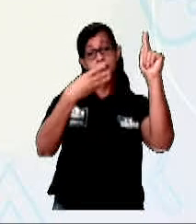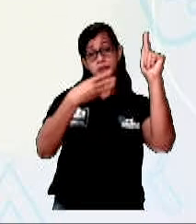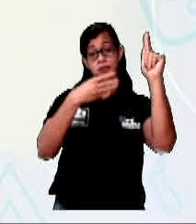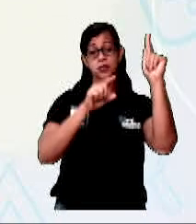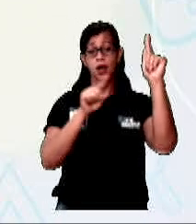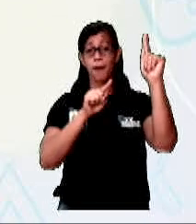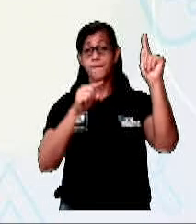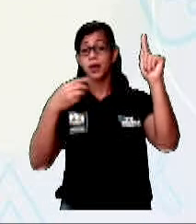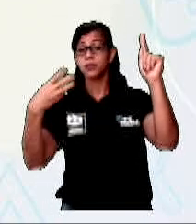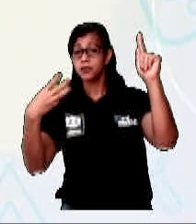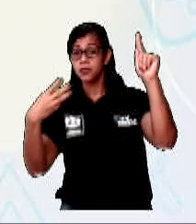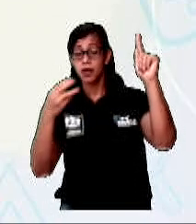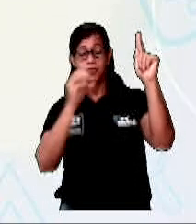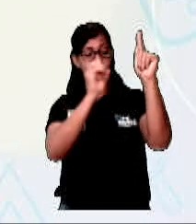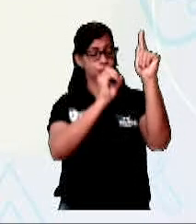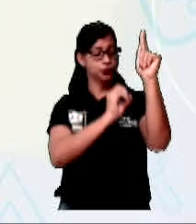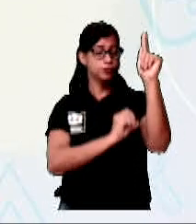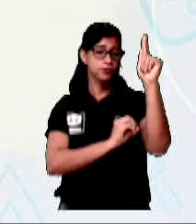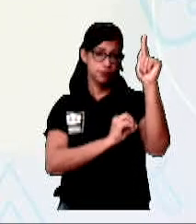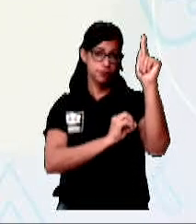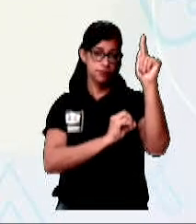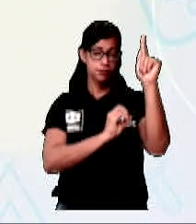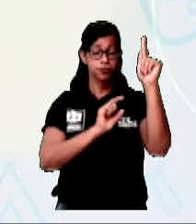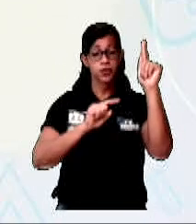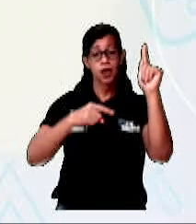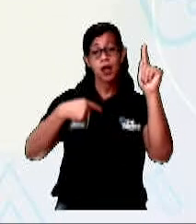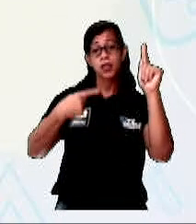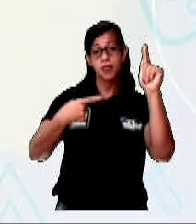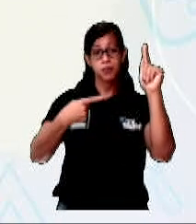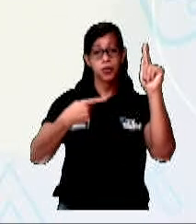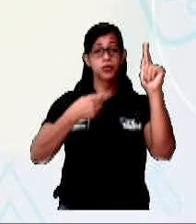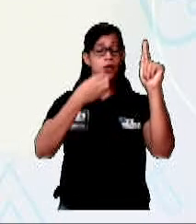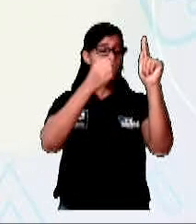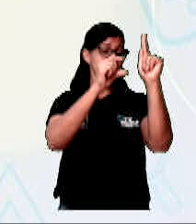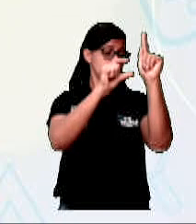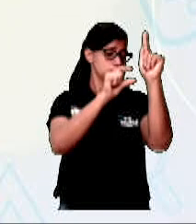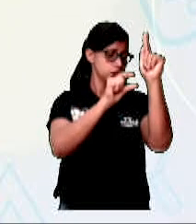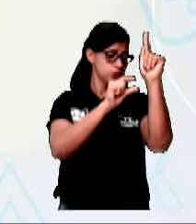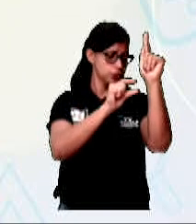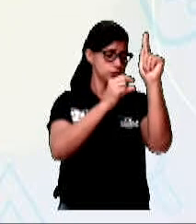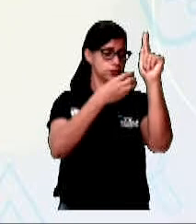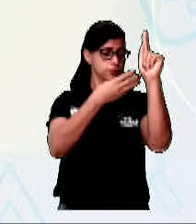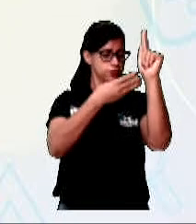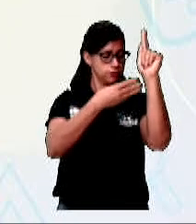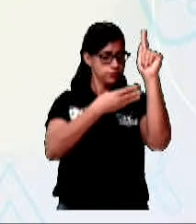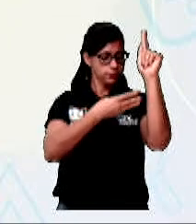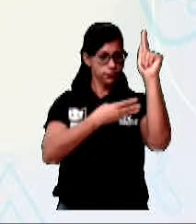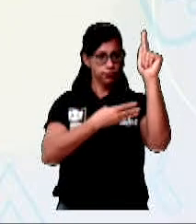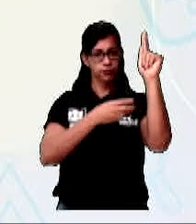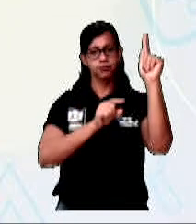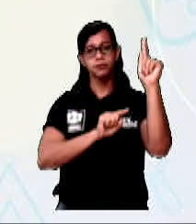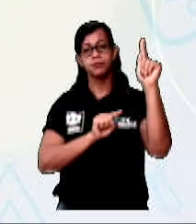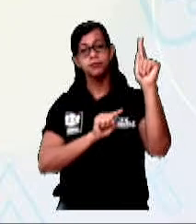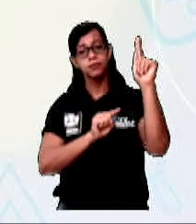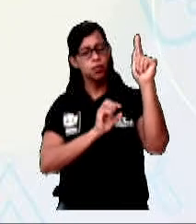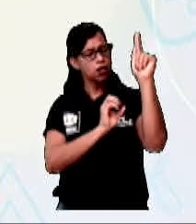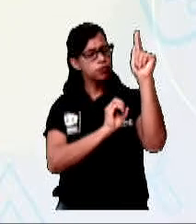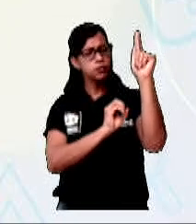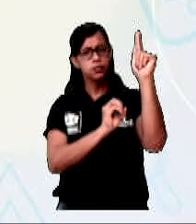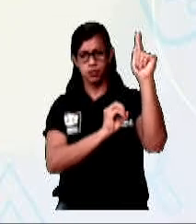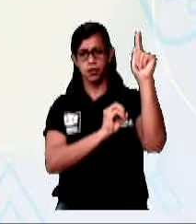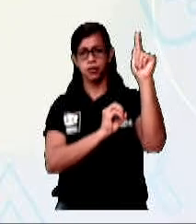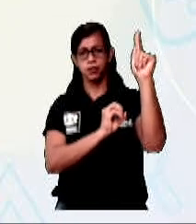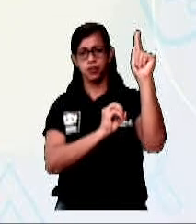0. Depois ele baixou de novo 3 graus Celsius. Se eu já estava em 0, a gente vai chegar em